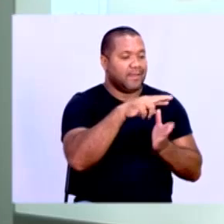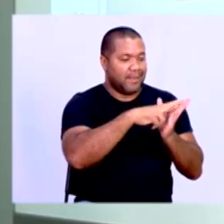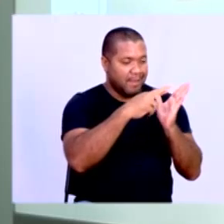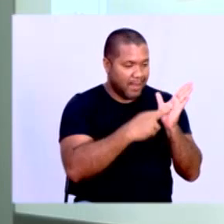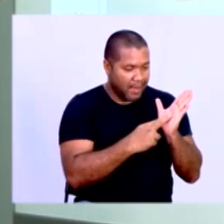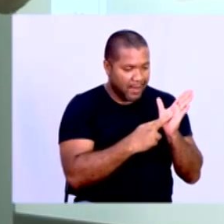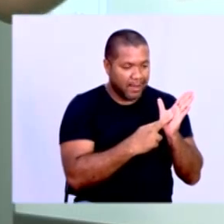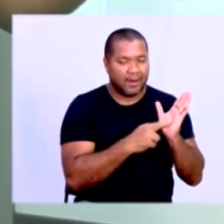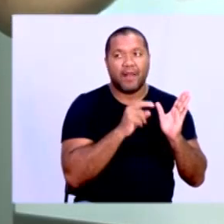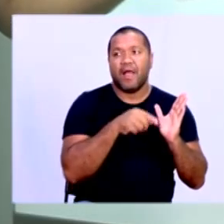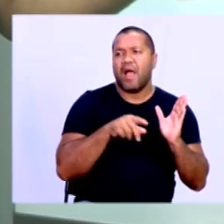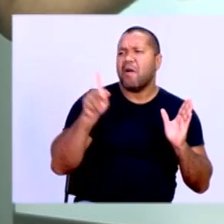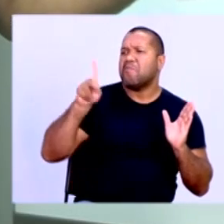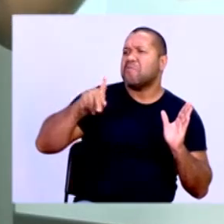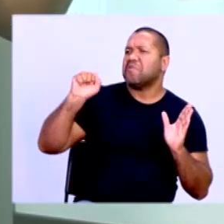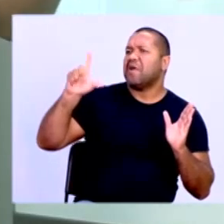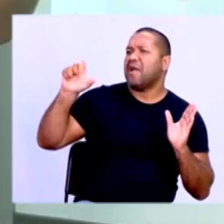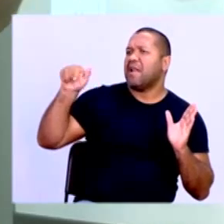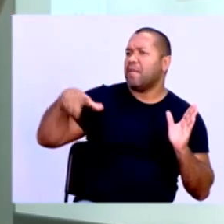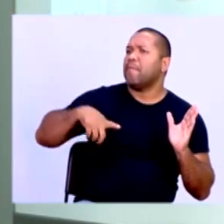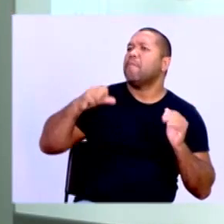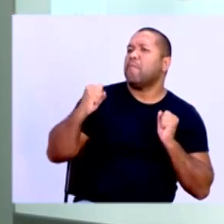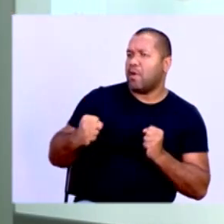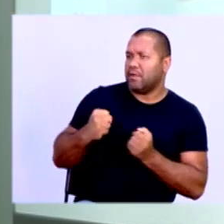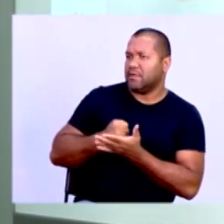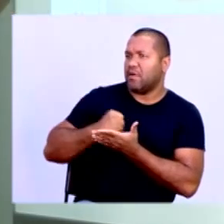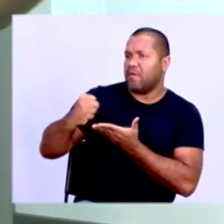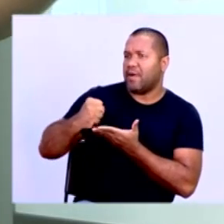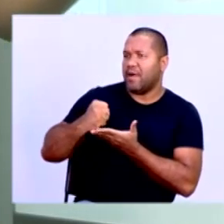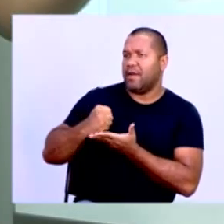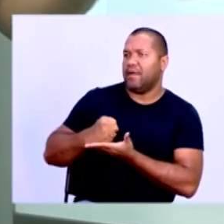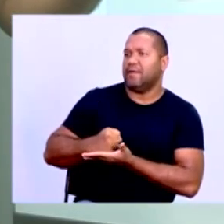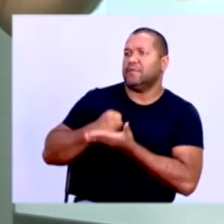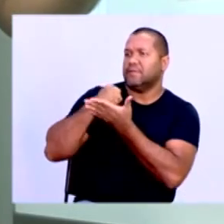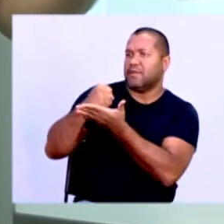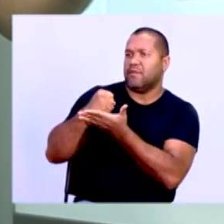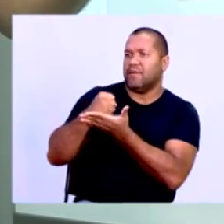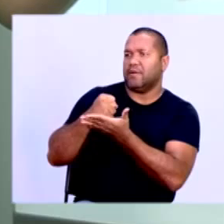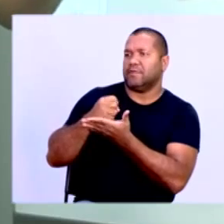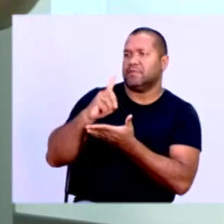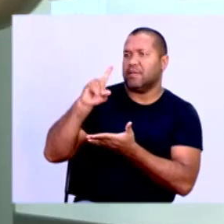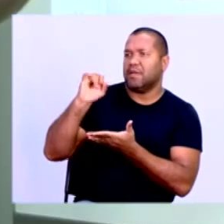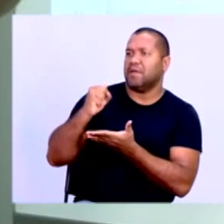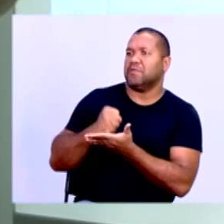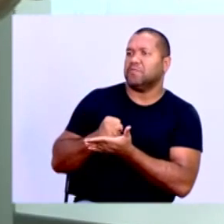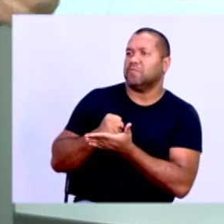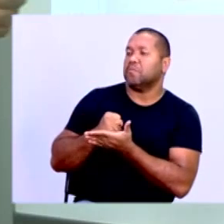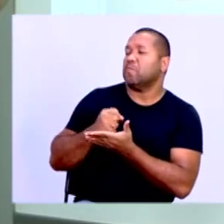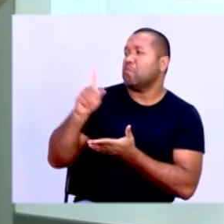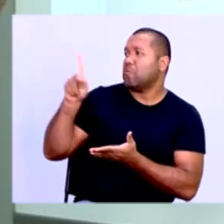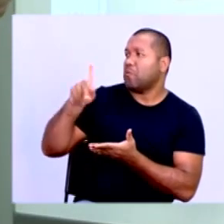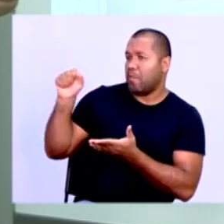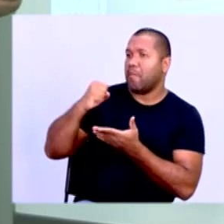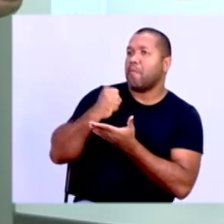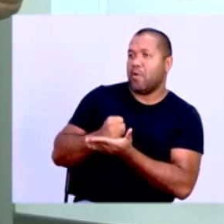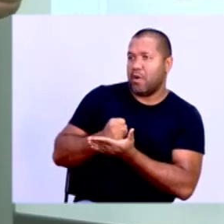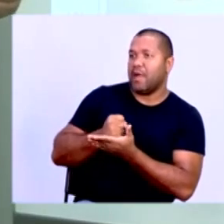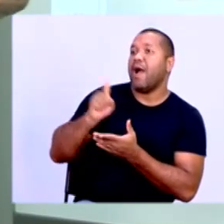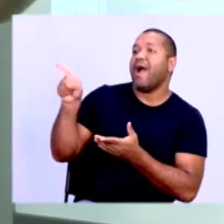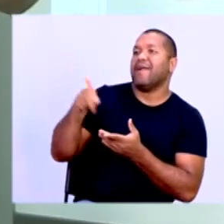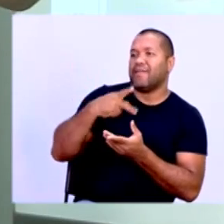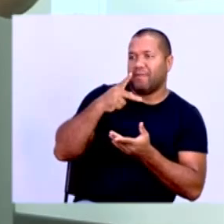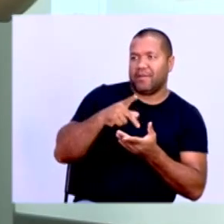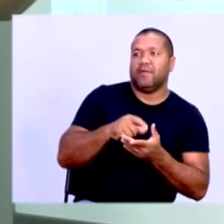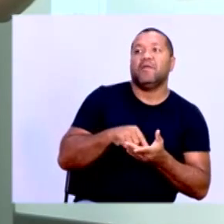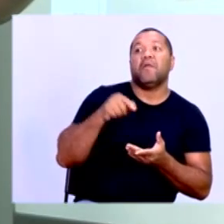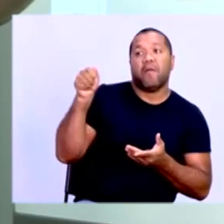O professor Alan pode salvar os dados ou não? Será que o professor Alan pode salvar os dados? Se o professor Alan pode salvar, ele vai salvar.